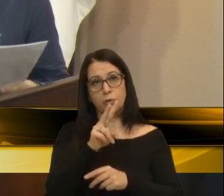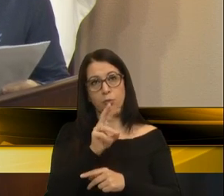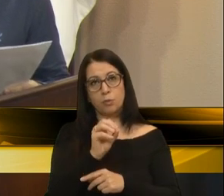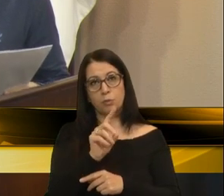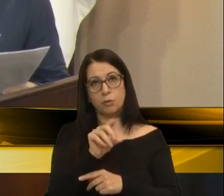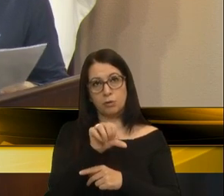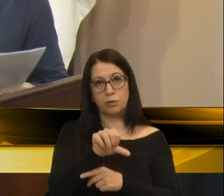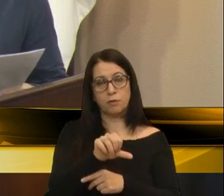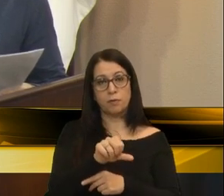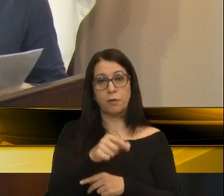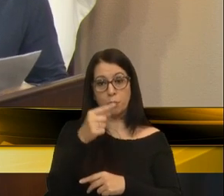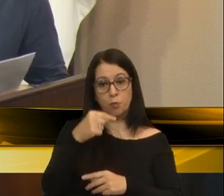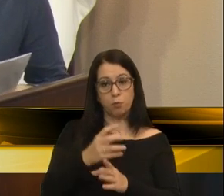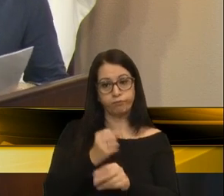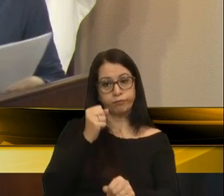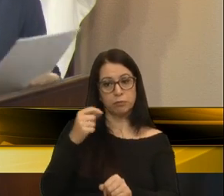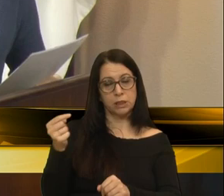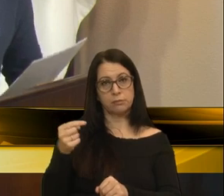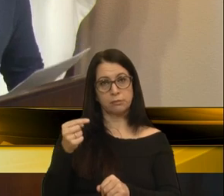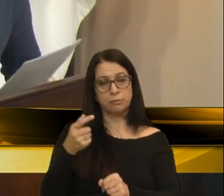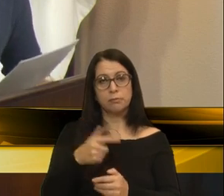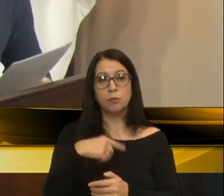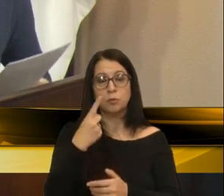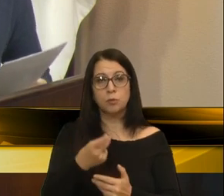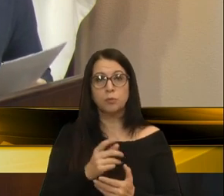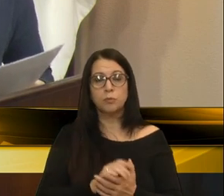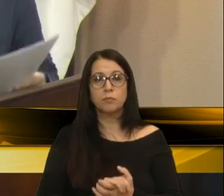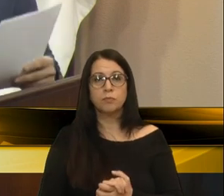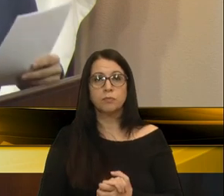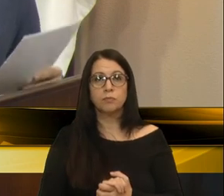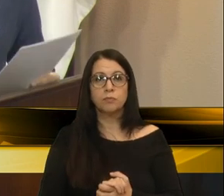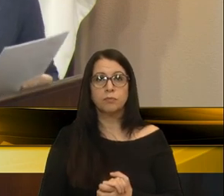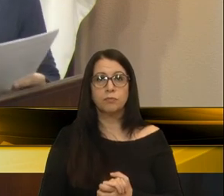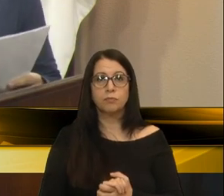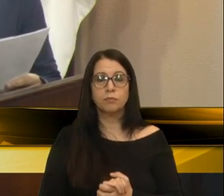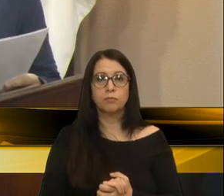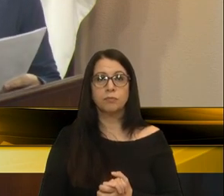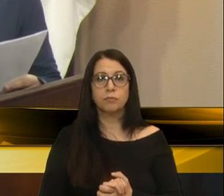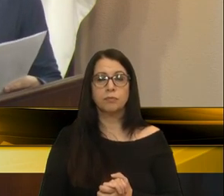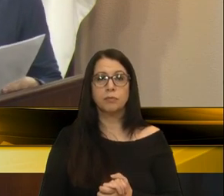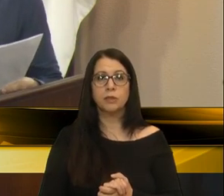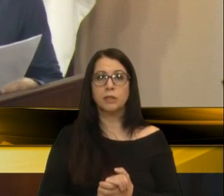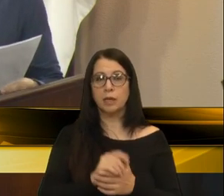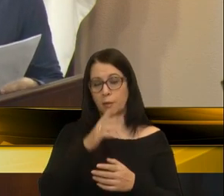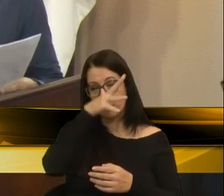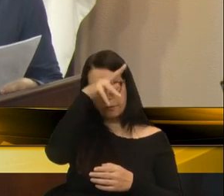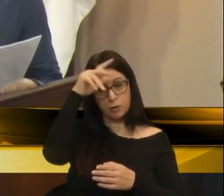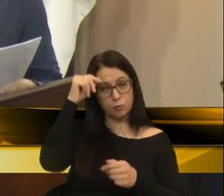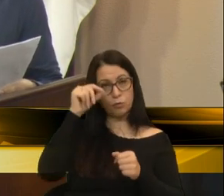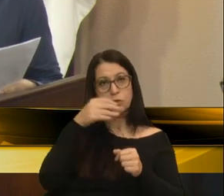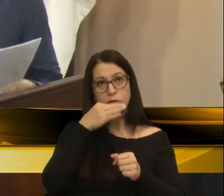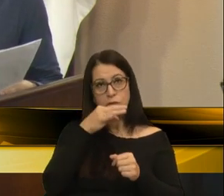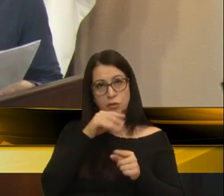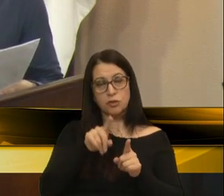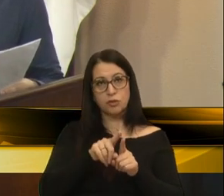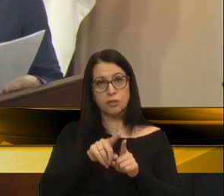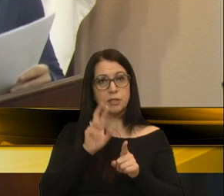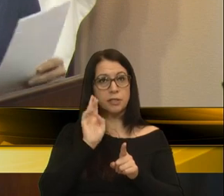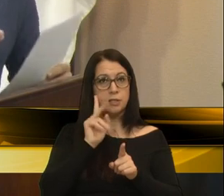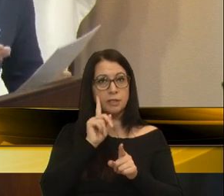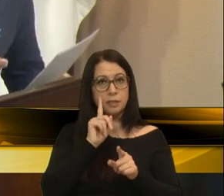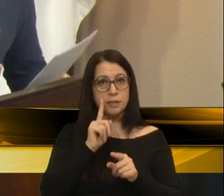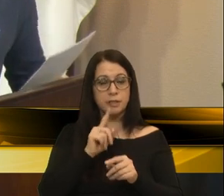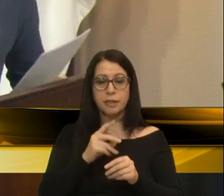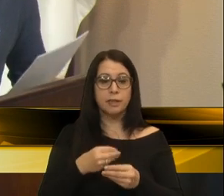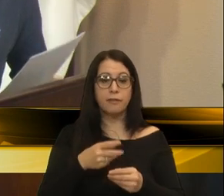esse saldo negativo. O outro ponto é o calote que a Prefeitura de Caxias do Sul, o vereador Renato Oliveira, deu